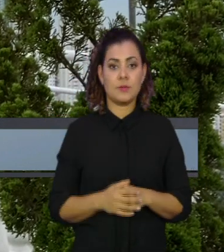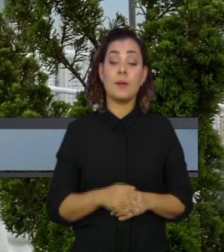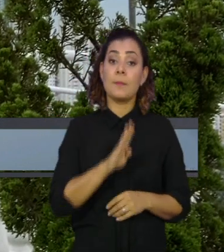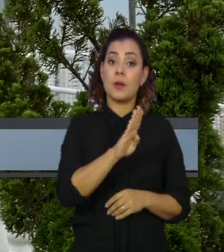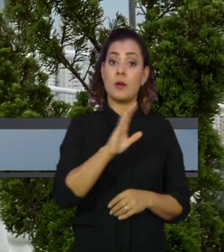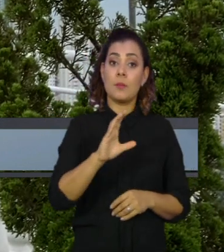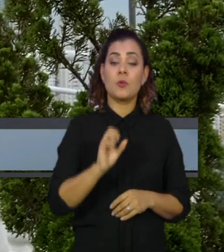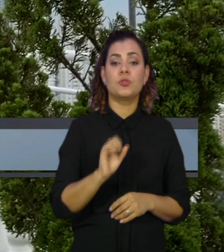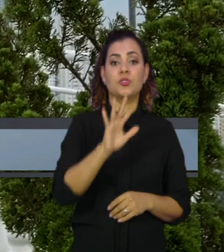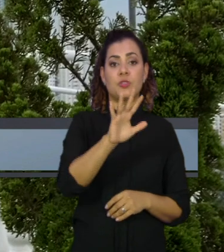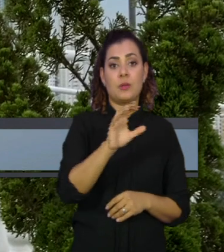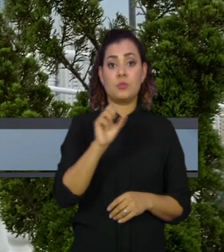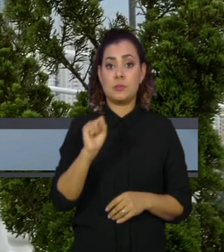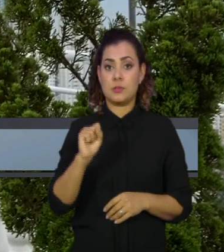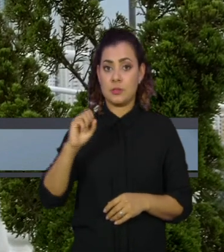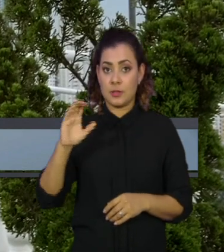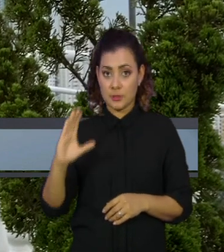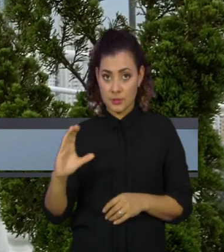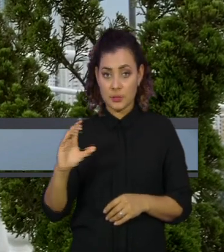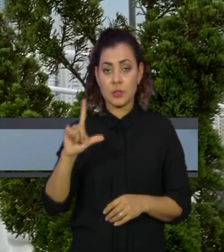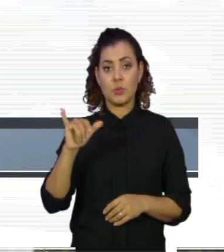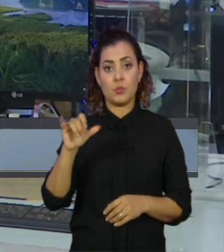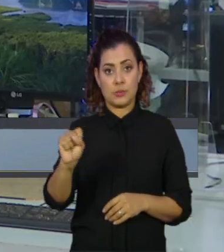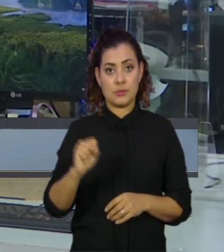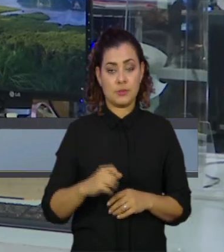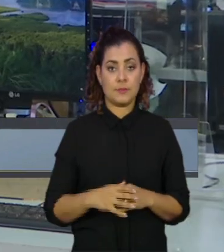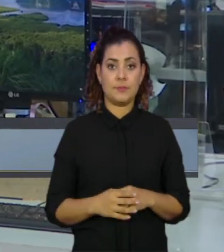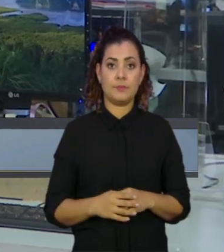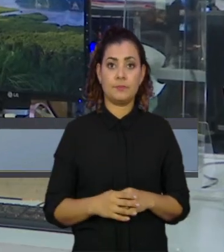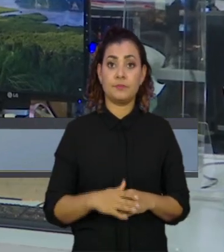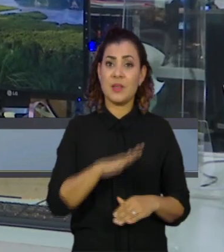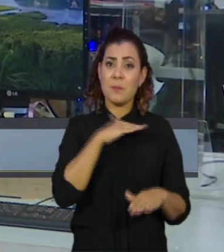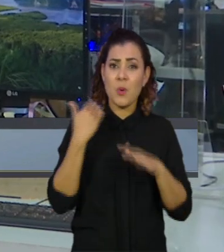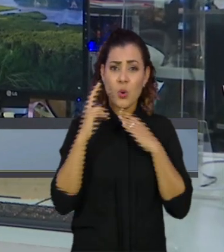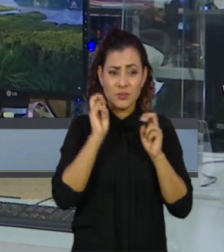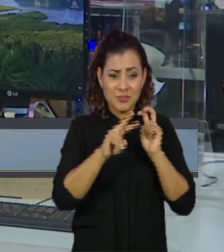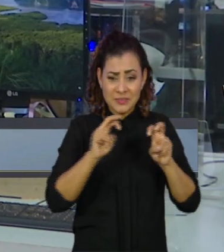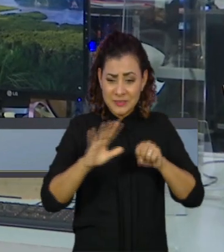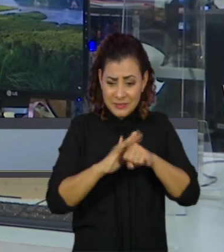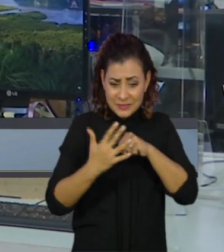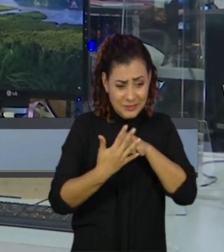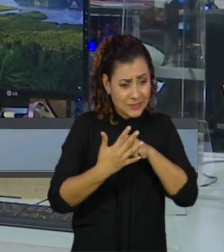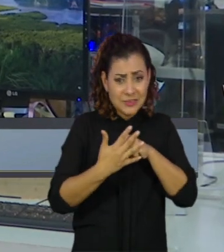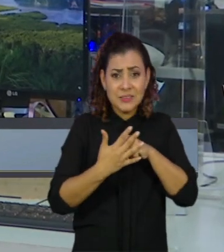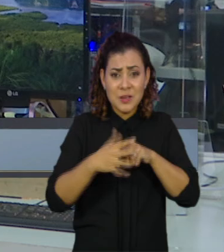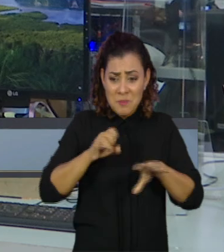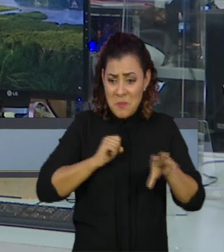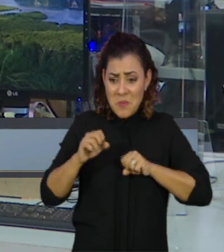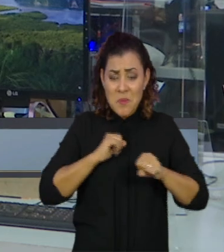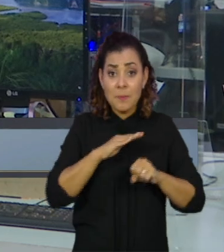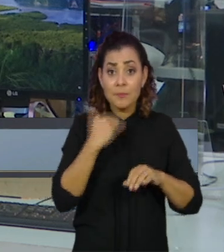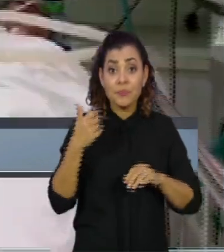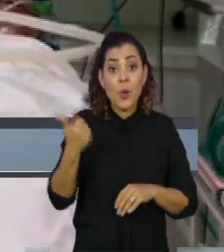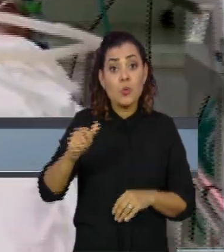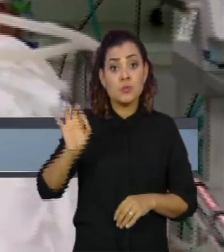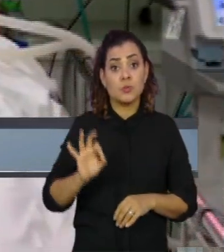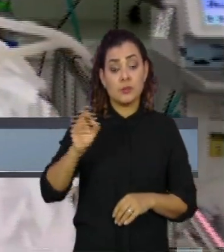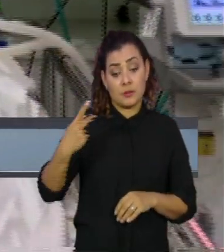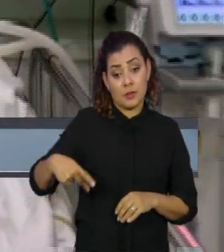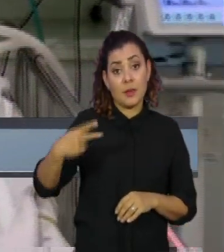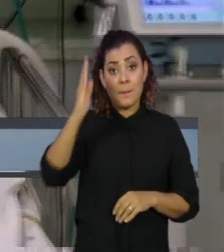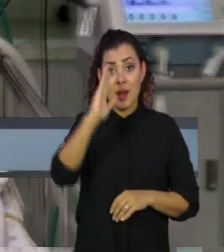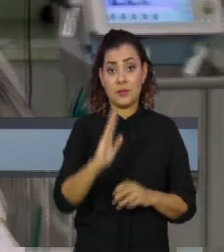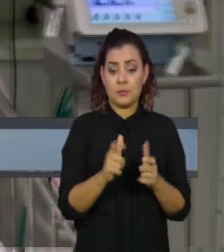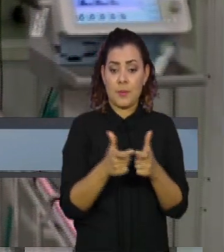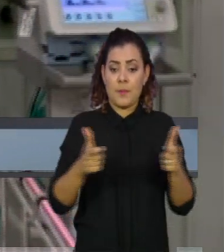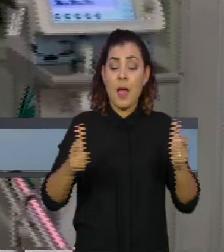Balneário Camboriú, Santa Catarina, Luiz Turati. Mortes por Covid-19 no Brasil crescem 11%, enquanto taxa